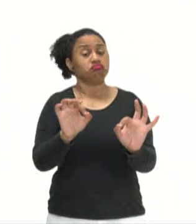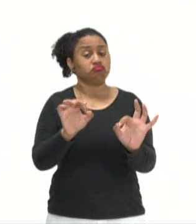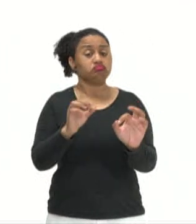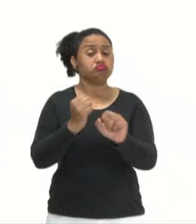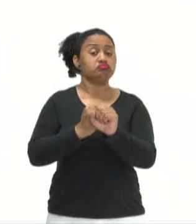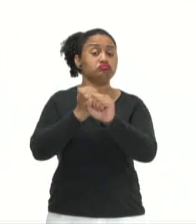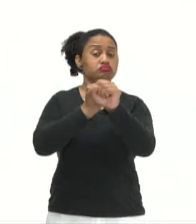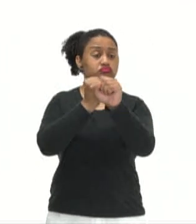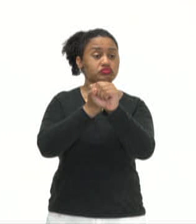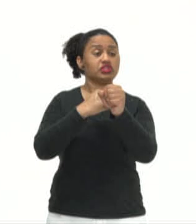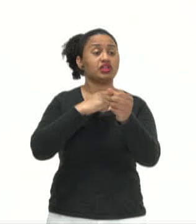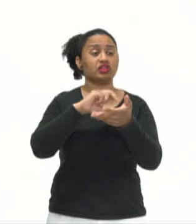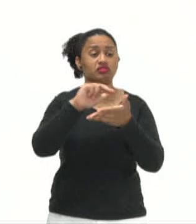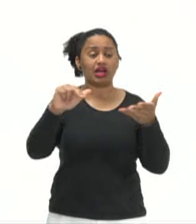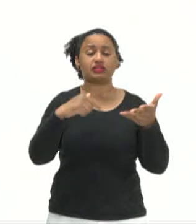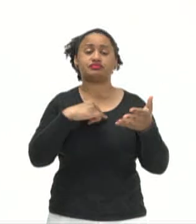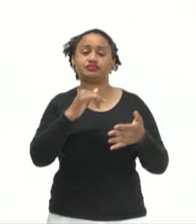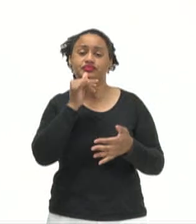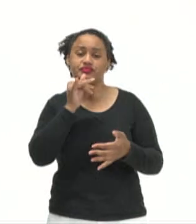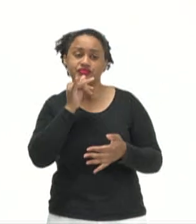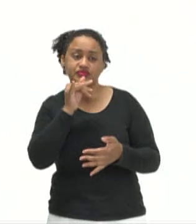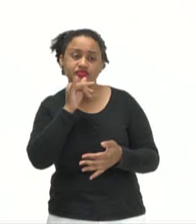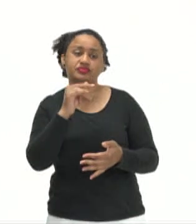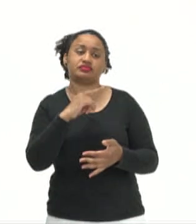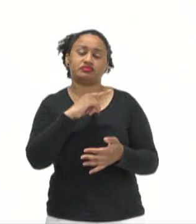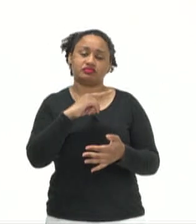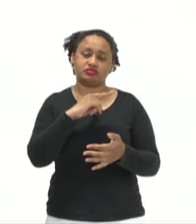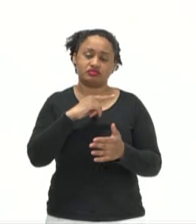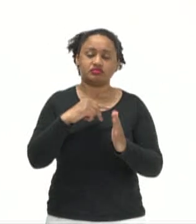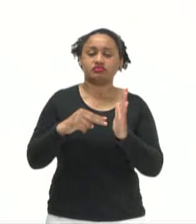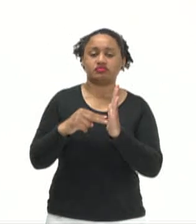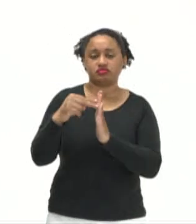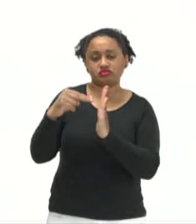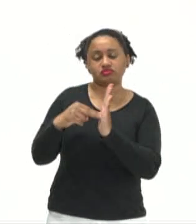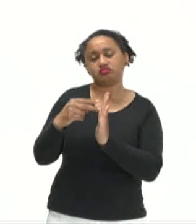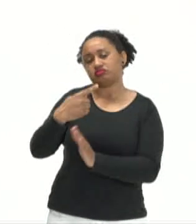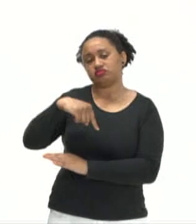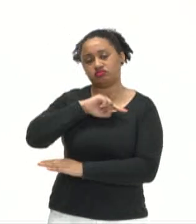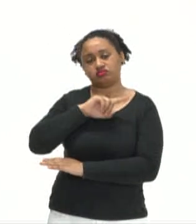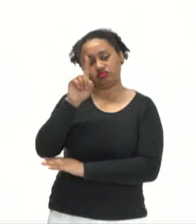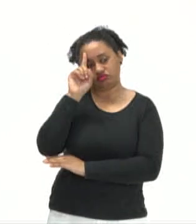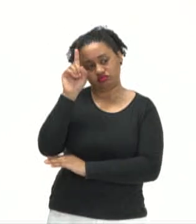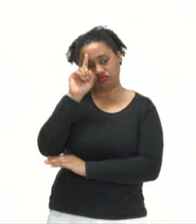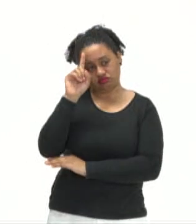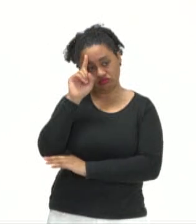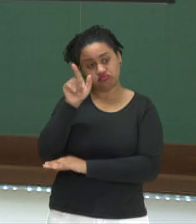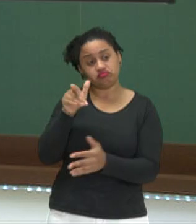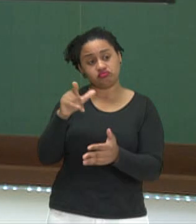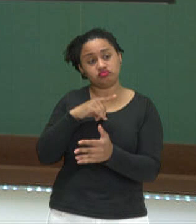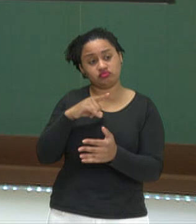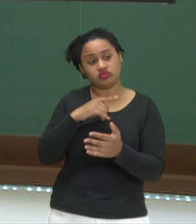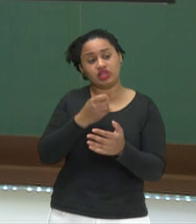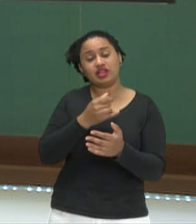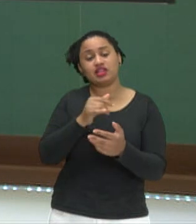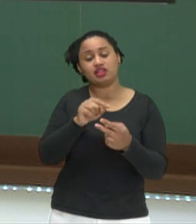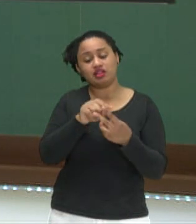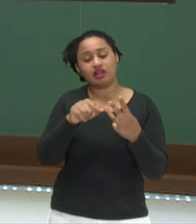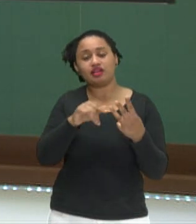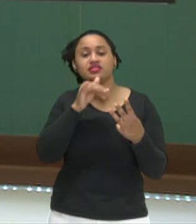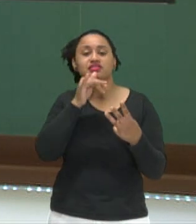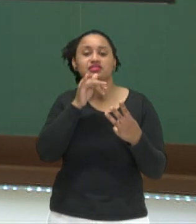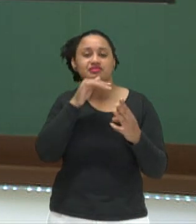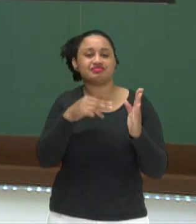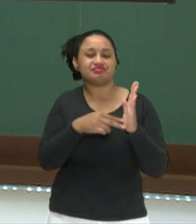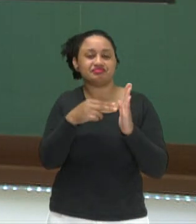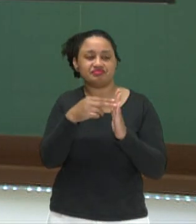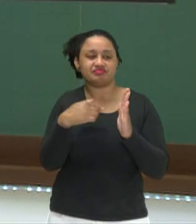edificações, muitos são os exemplos das presenças de prisma no nosso dia a dia. aqui nós temos 3 exemplos de